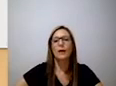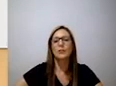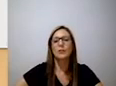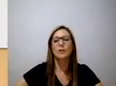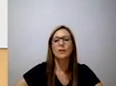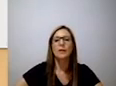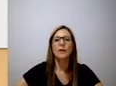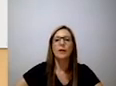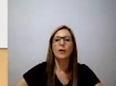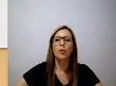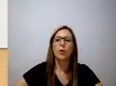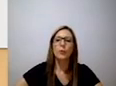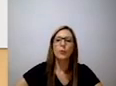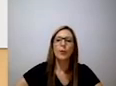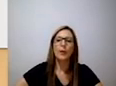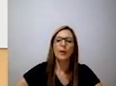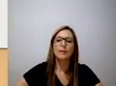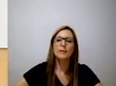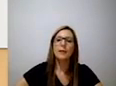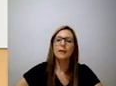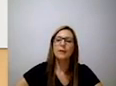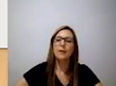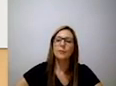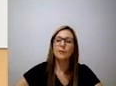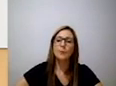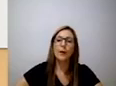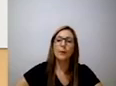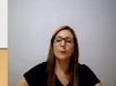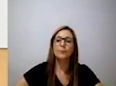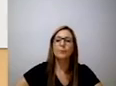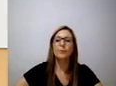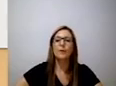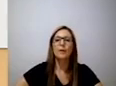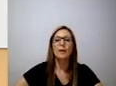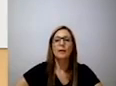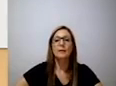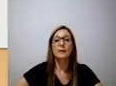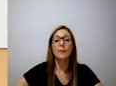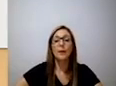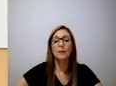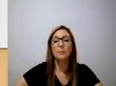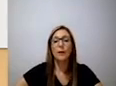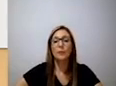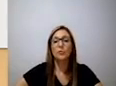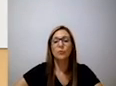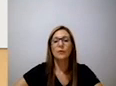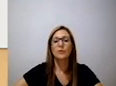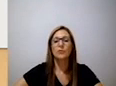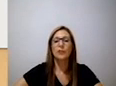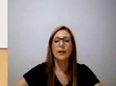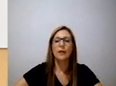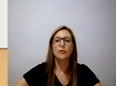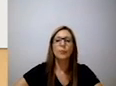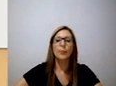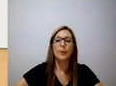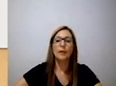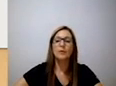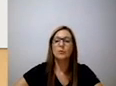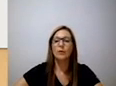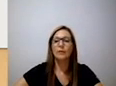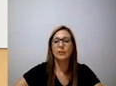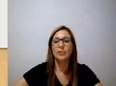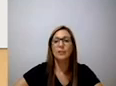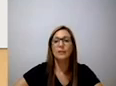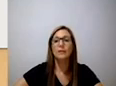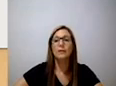uma borracha, recobre o pênis e retém o esperma. Ela também impede o contato direto do